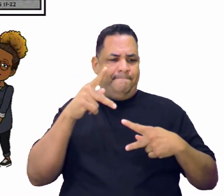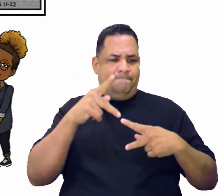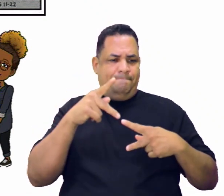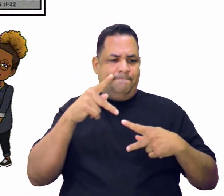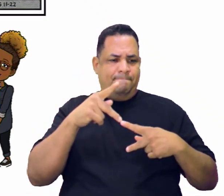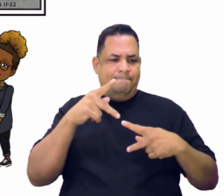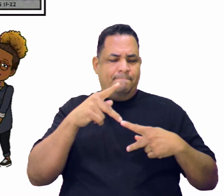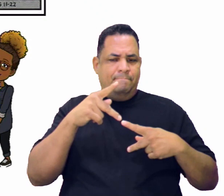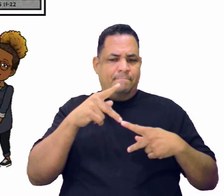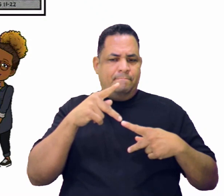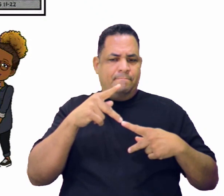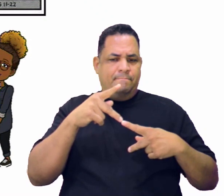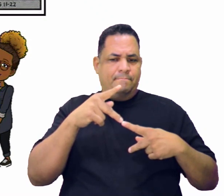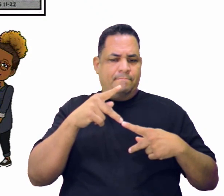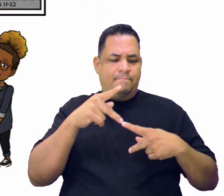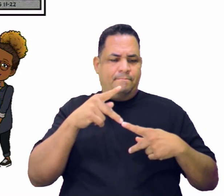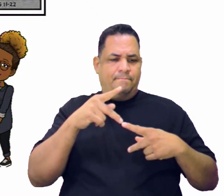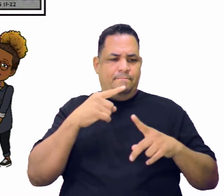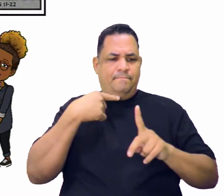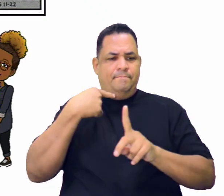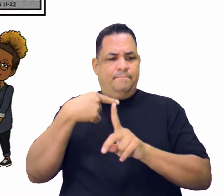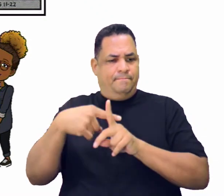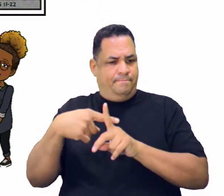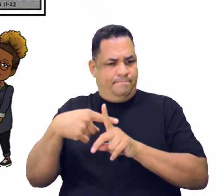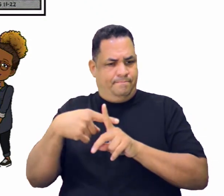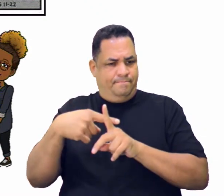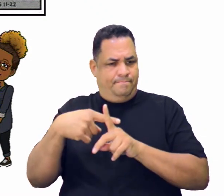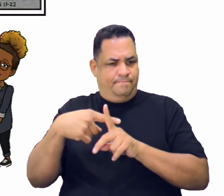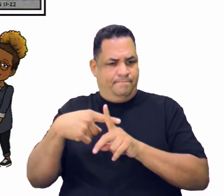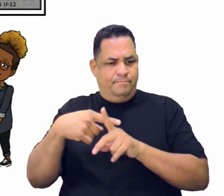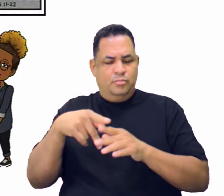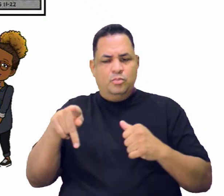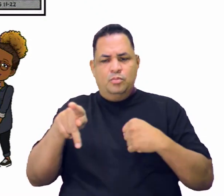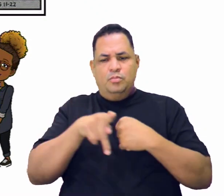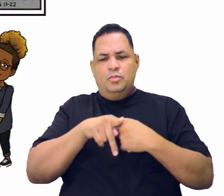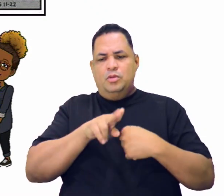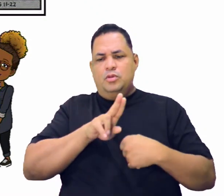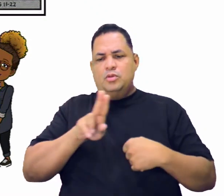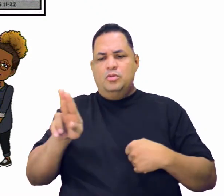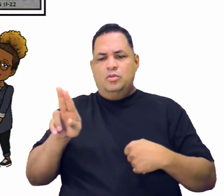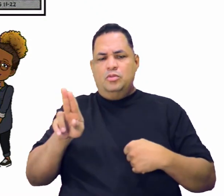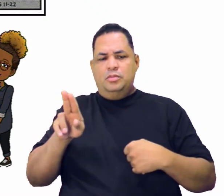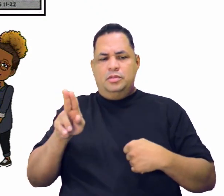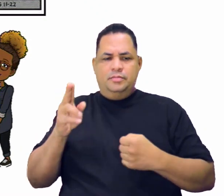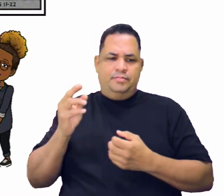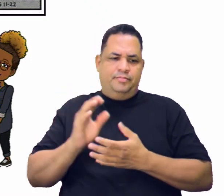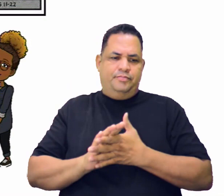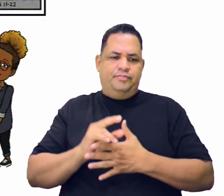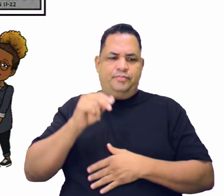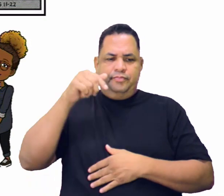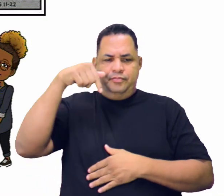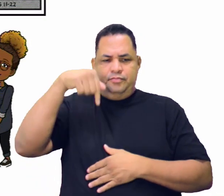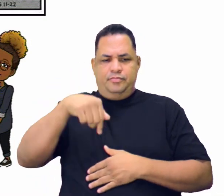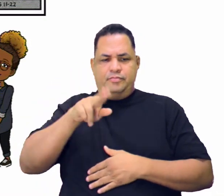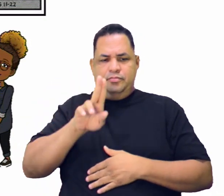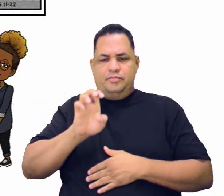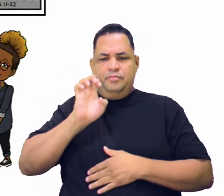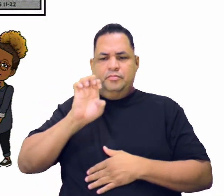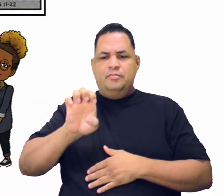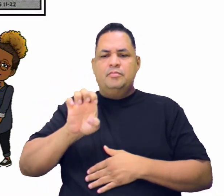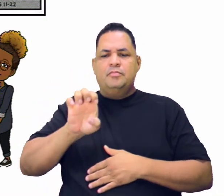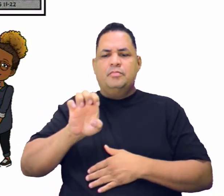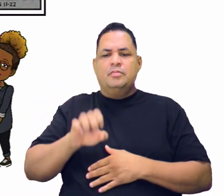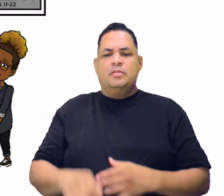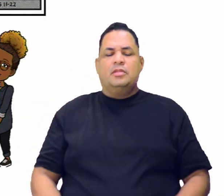Preposição, né? Mais o pronome o quê? Vou apagar aqui, ó.